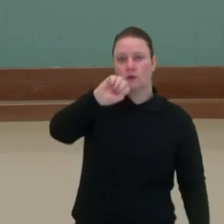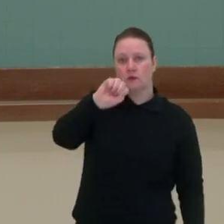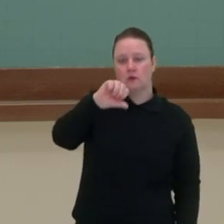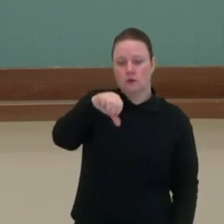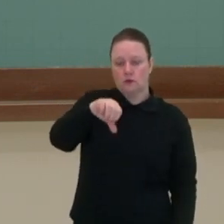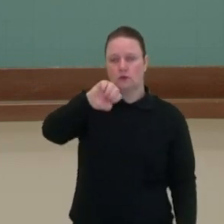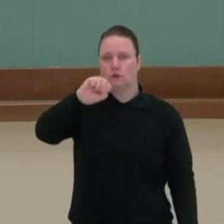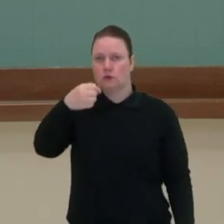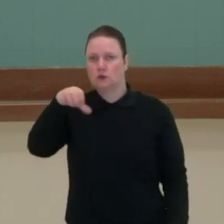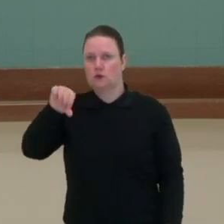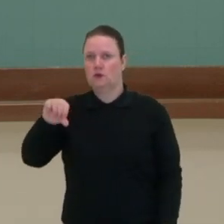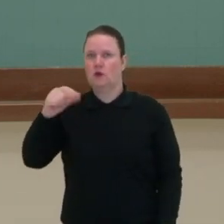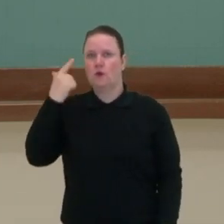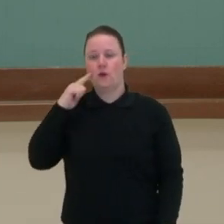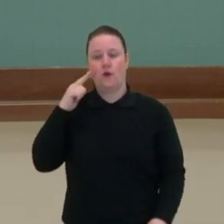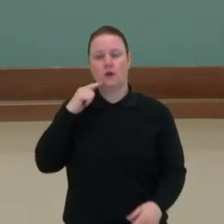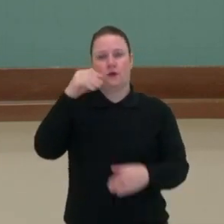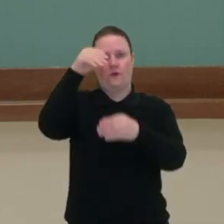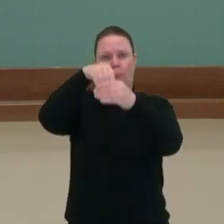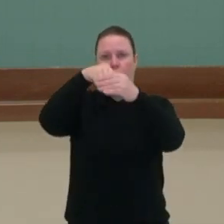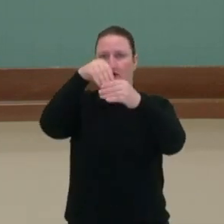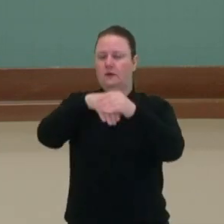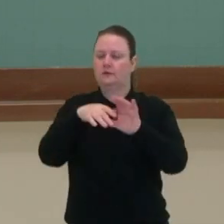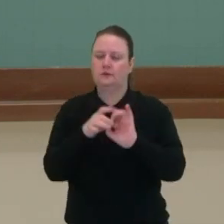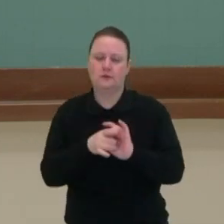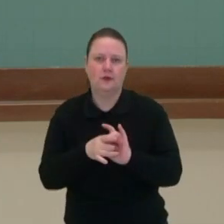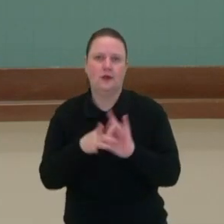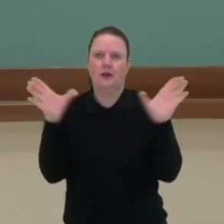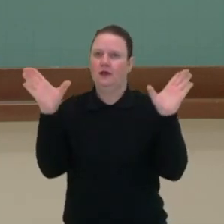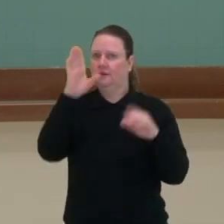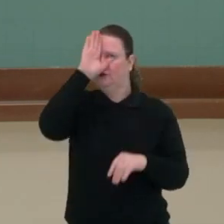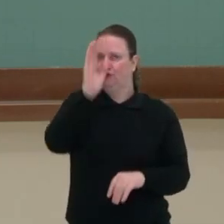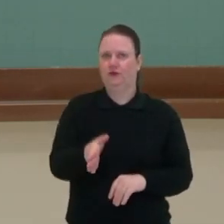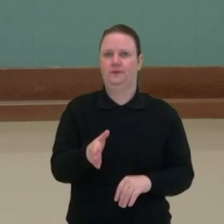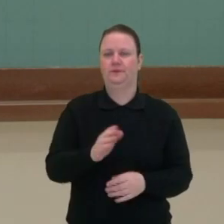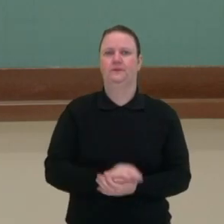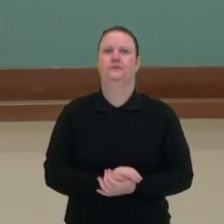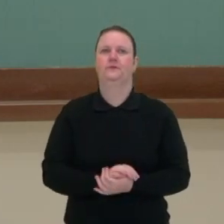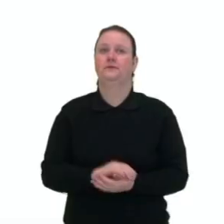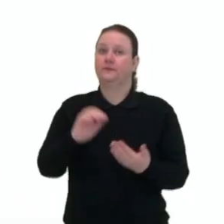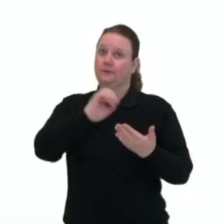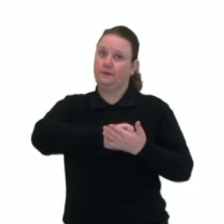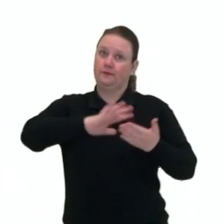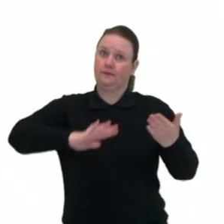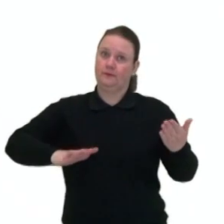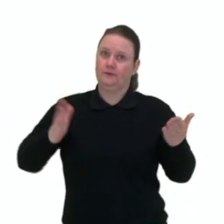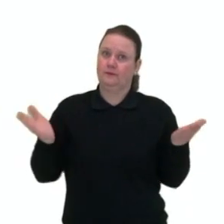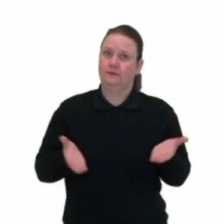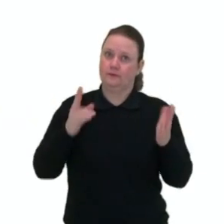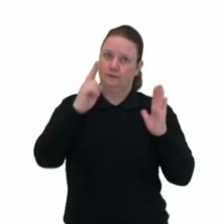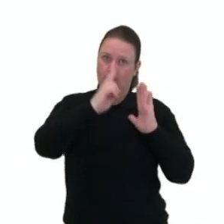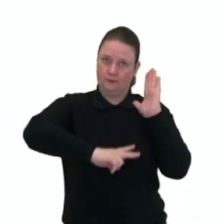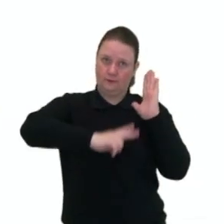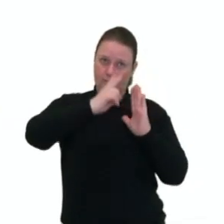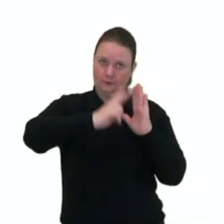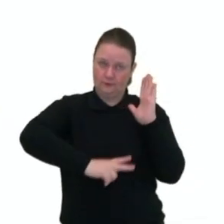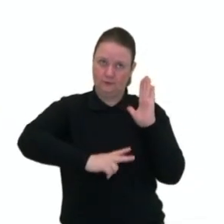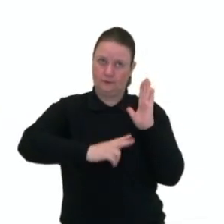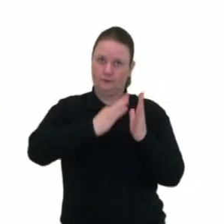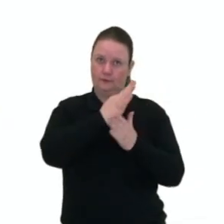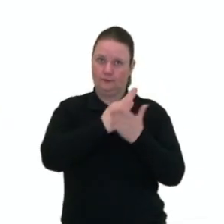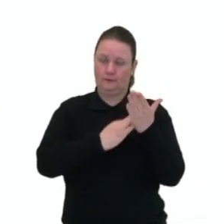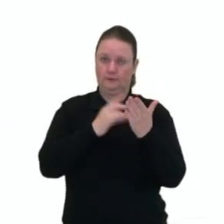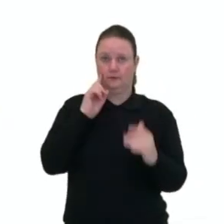um presidente da República por voto direto. Exercício para você, leia esse trecho desse texto